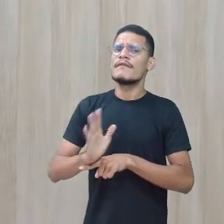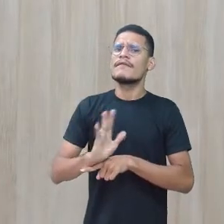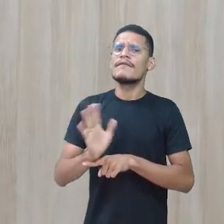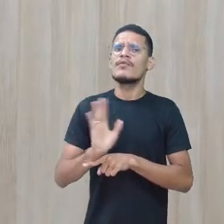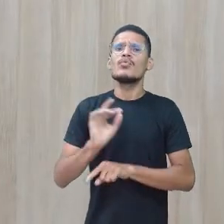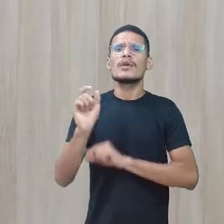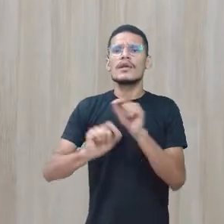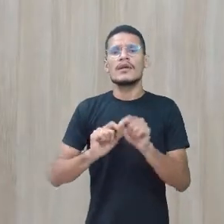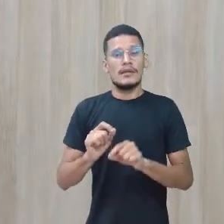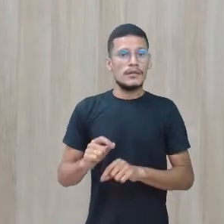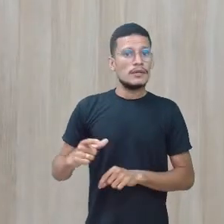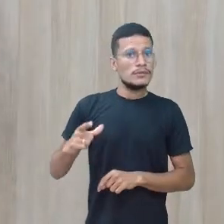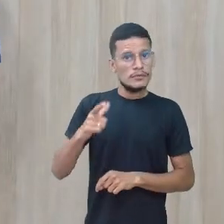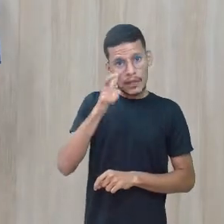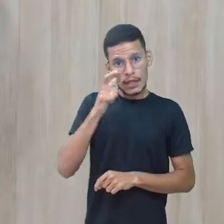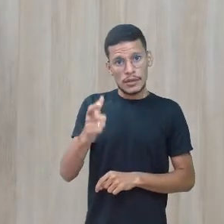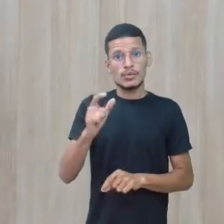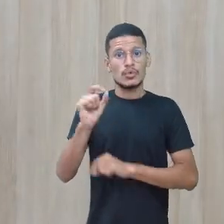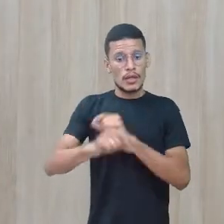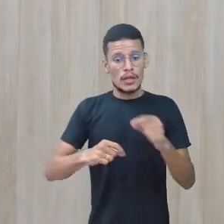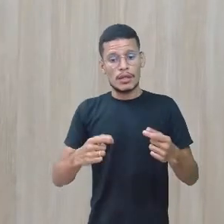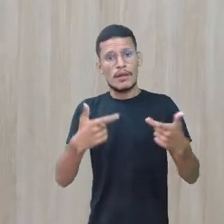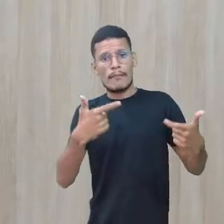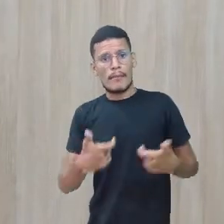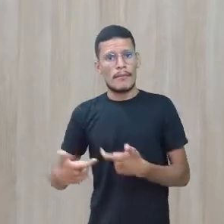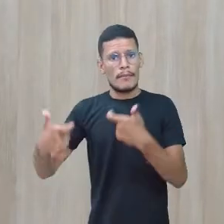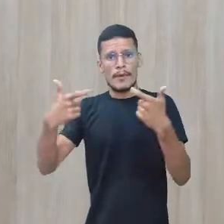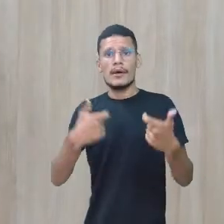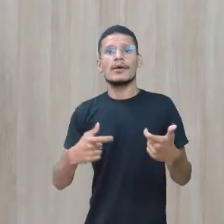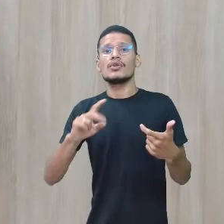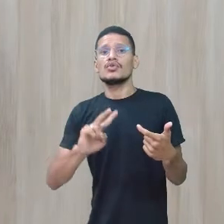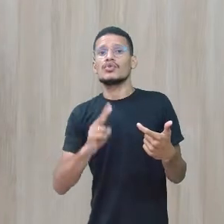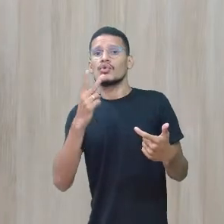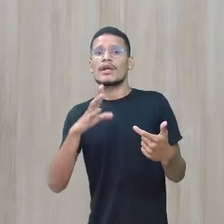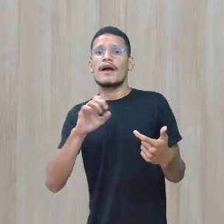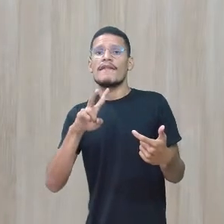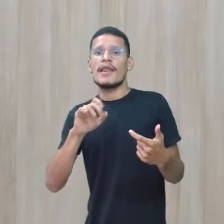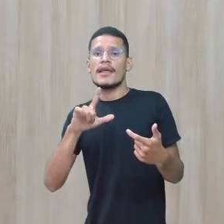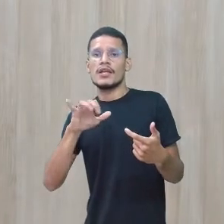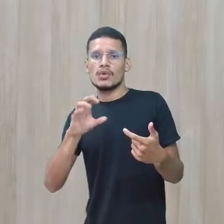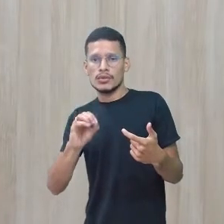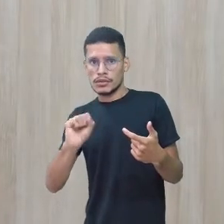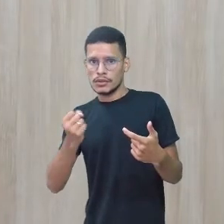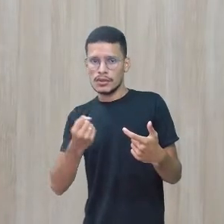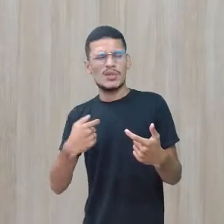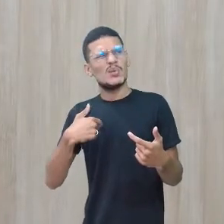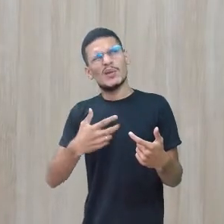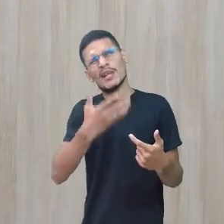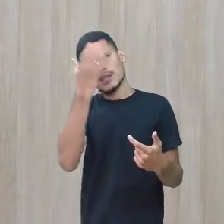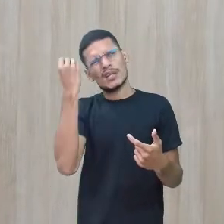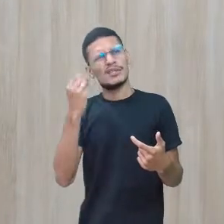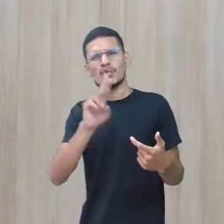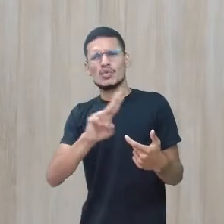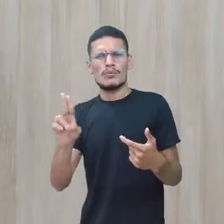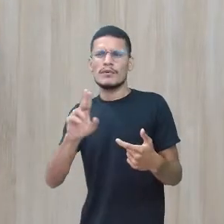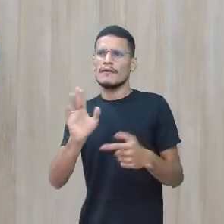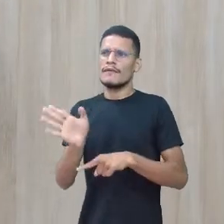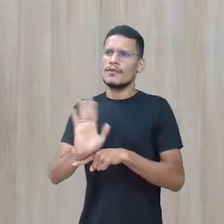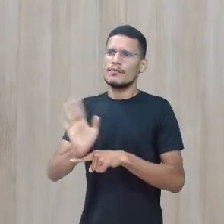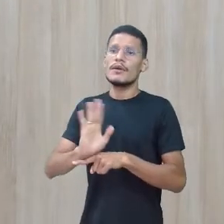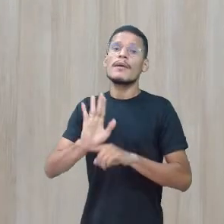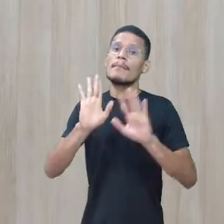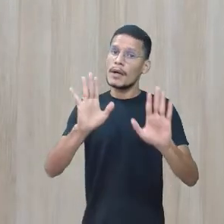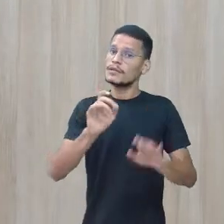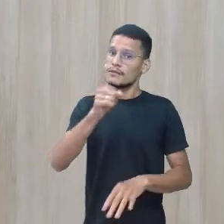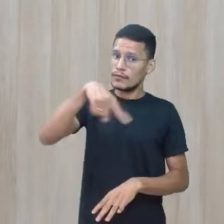né, que mostra aí o duelo, né, de dois cavaleiros medievais. Eu não recordo o nome do filme aqui agora, não,